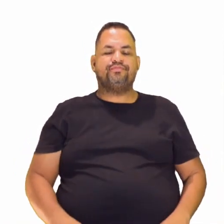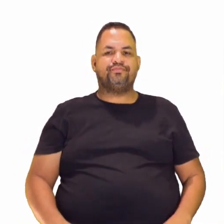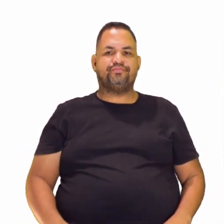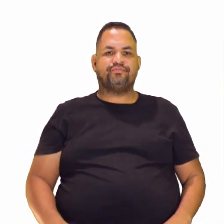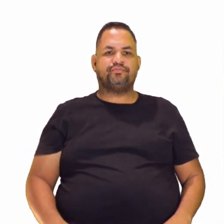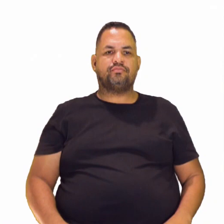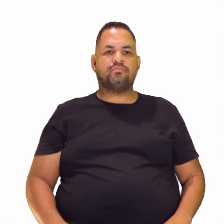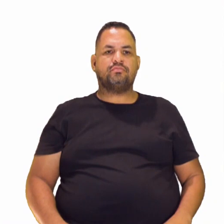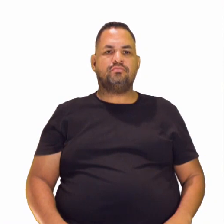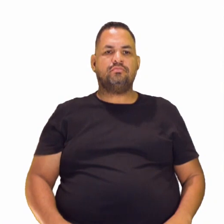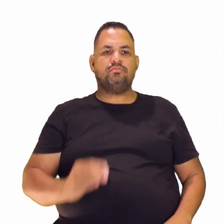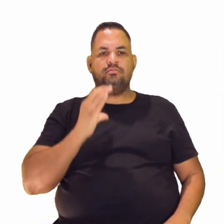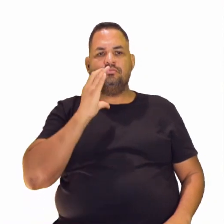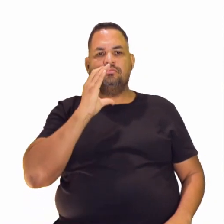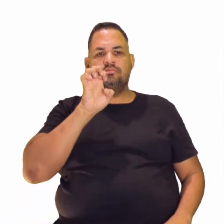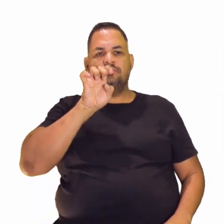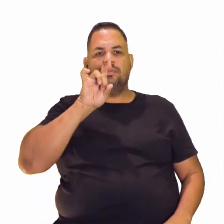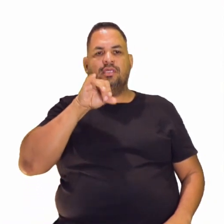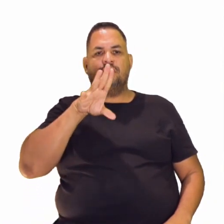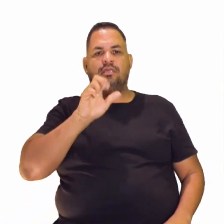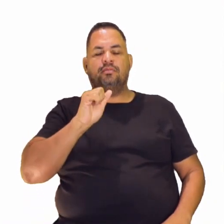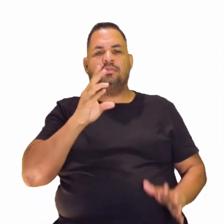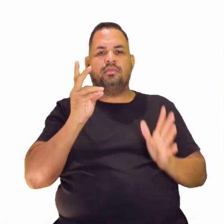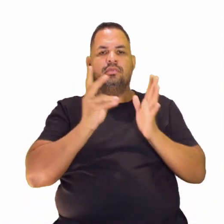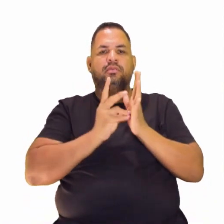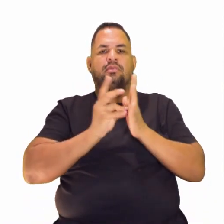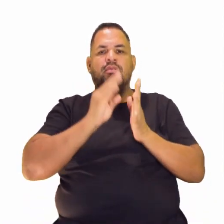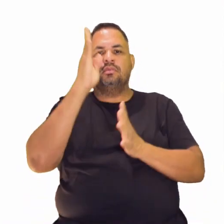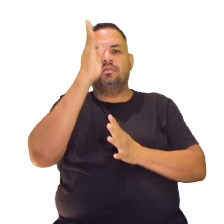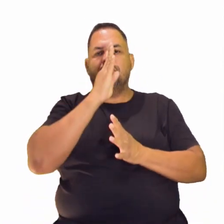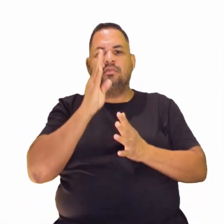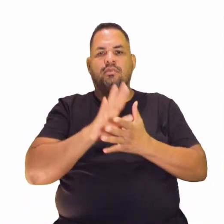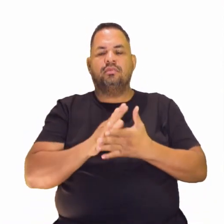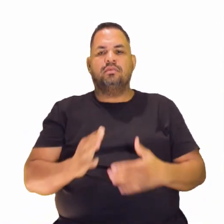ali. Né? Cerâmica indígena do Brasil,